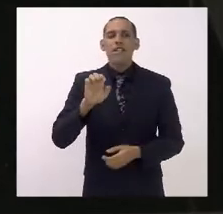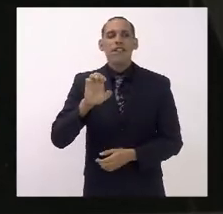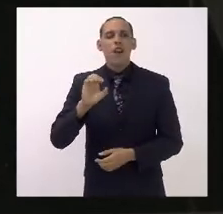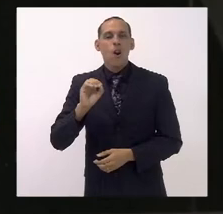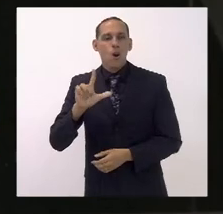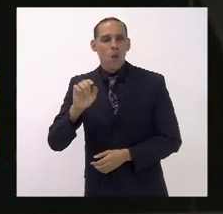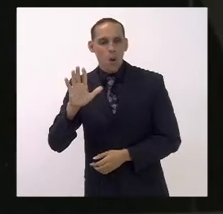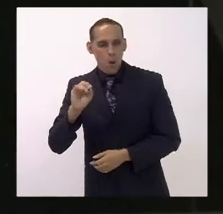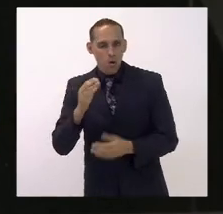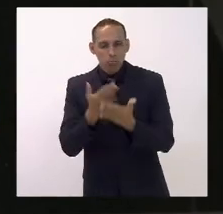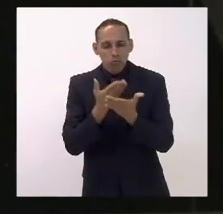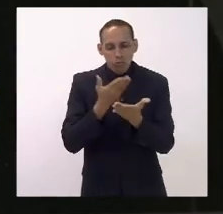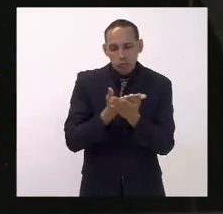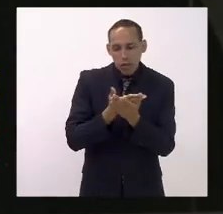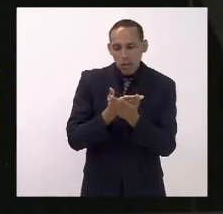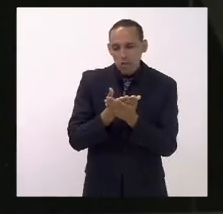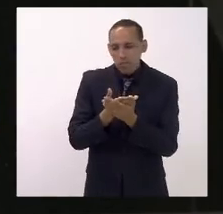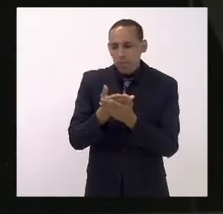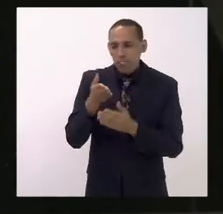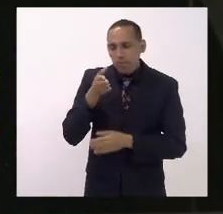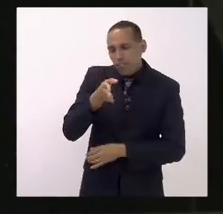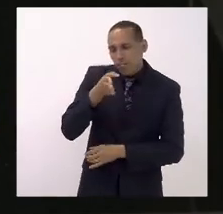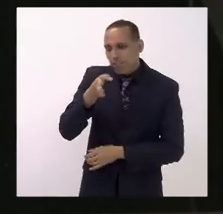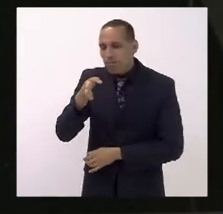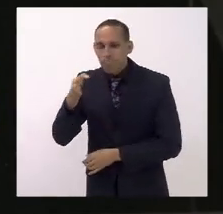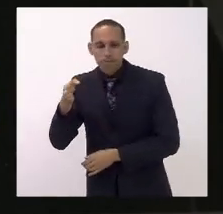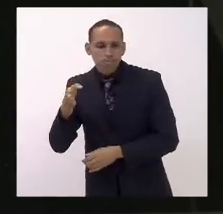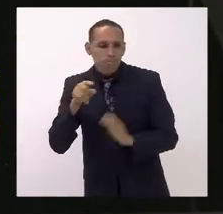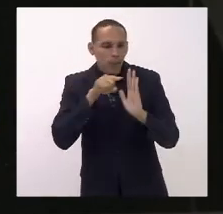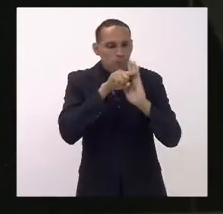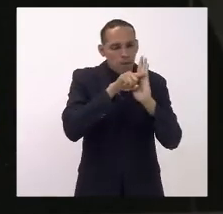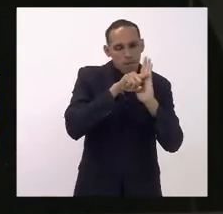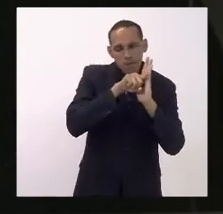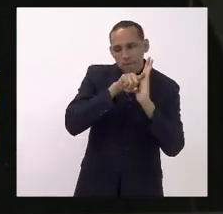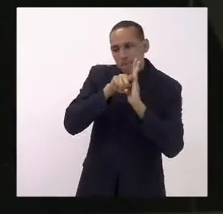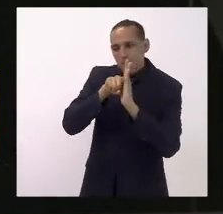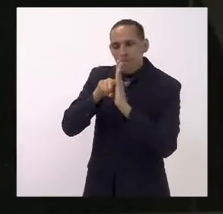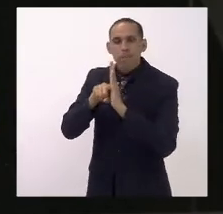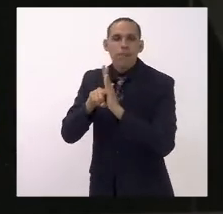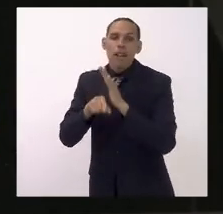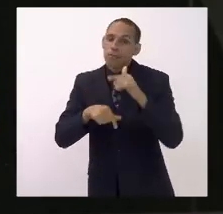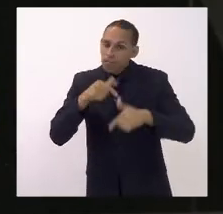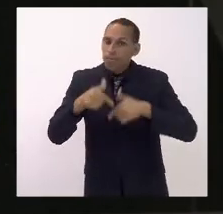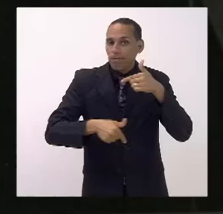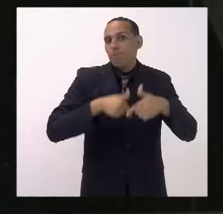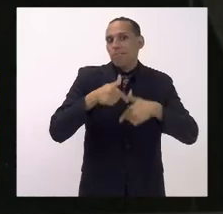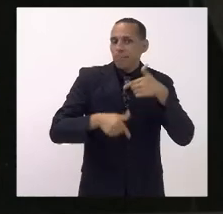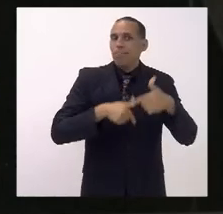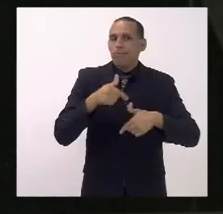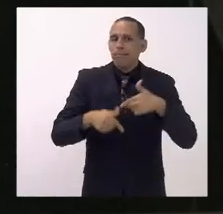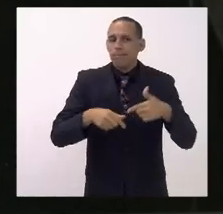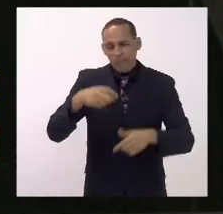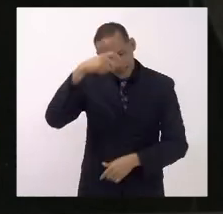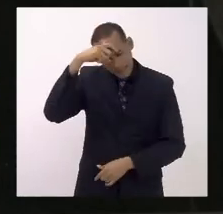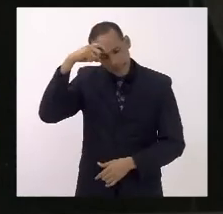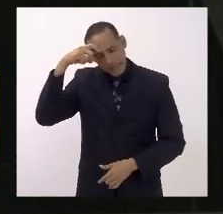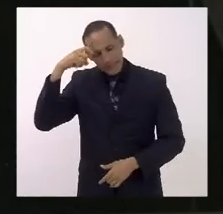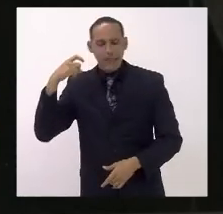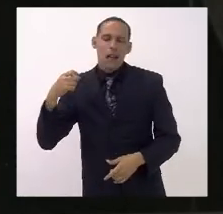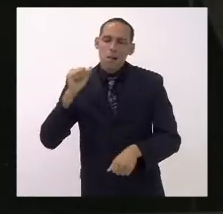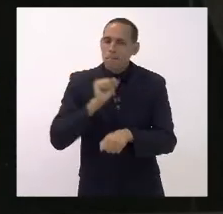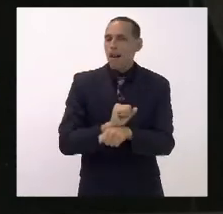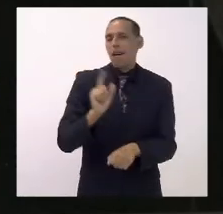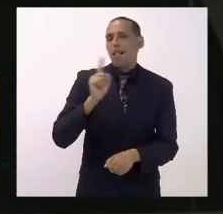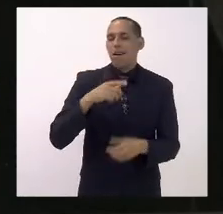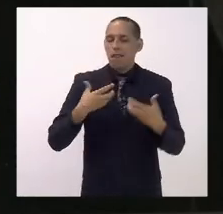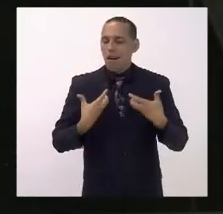na região para fazer os devidos levantamentos. Eles estão trabalhando incessantemente ali na